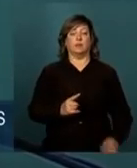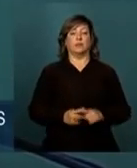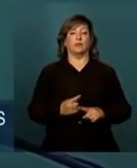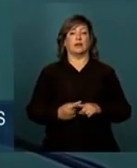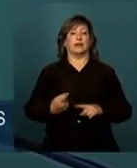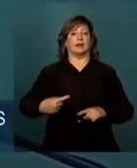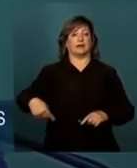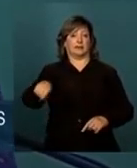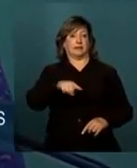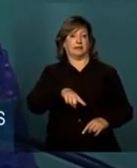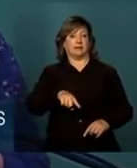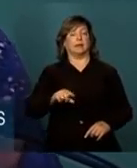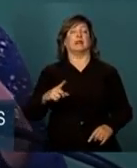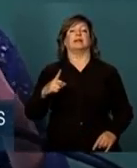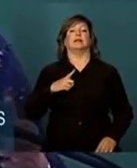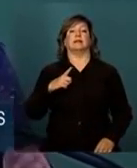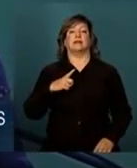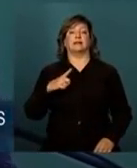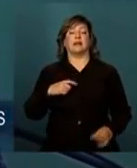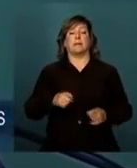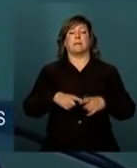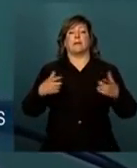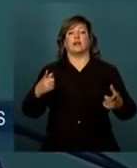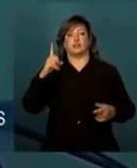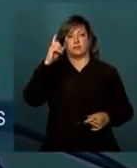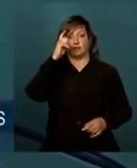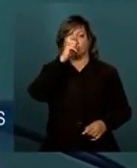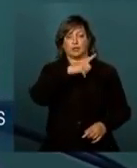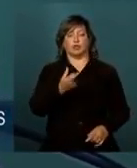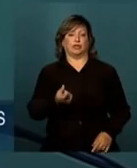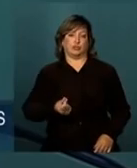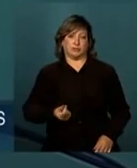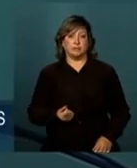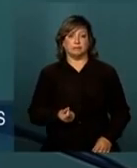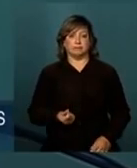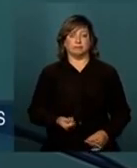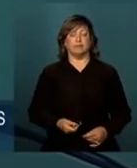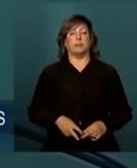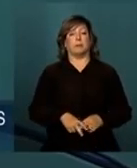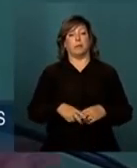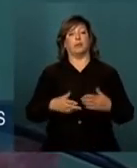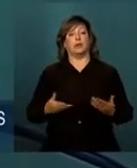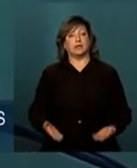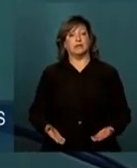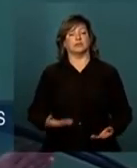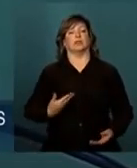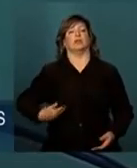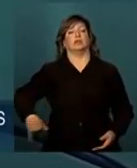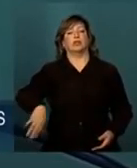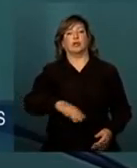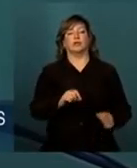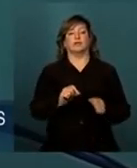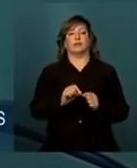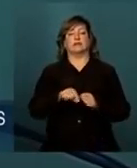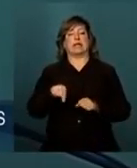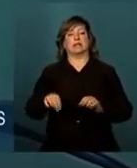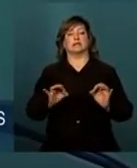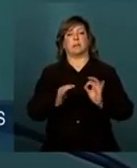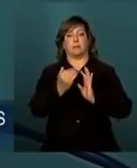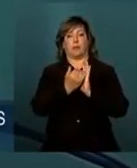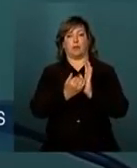são as que têm maior dificuldades de recurso. Por isso, nós fizemos esse programa